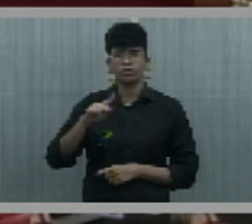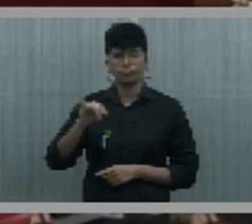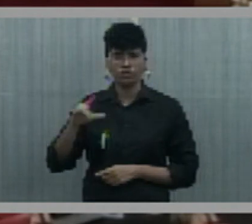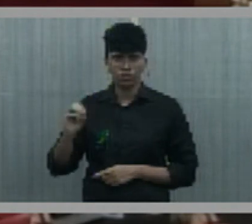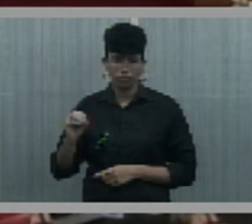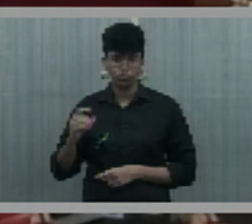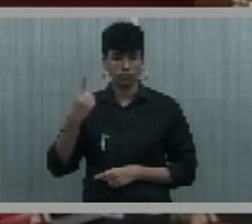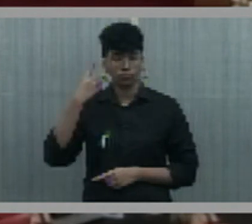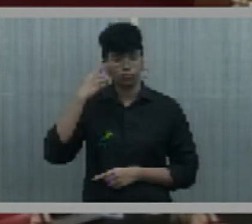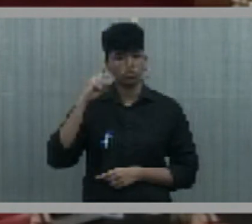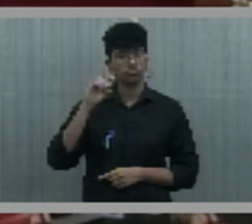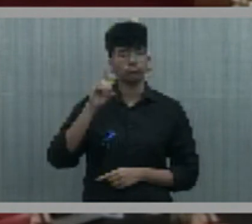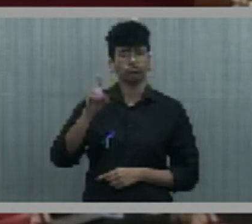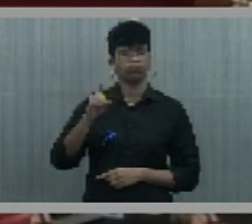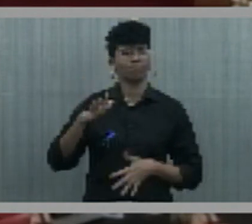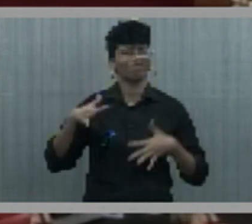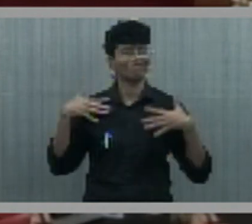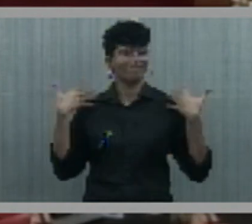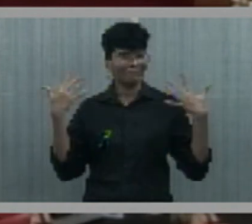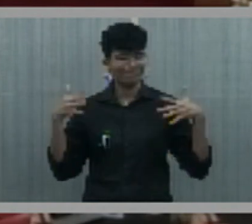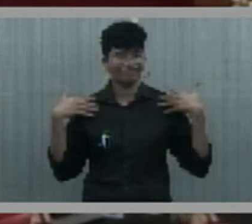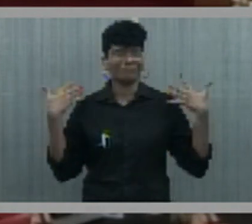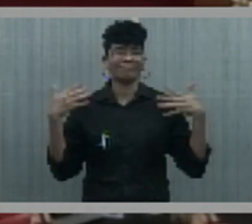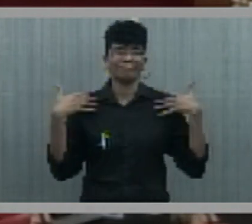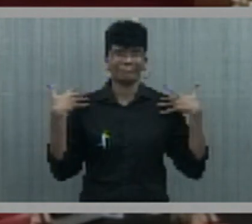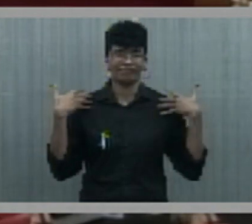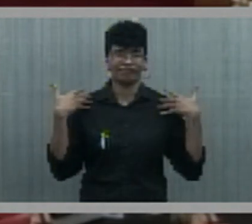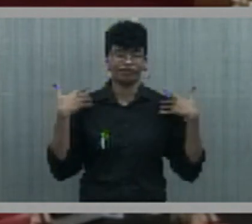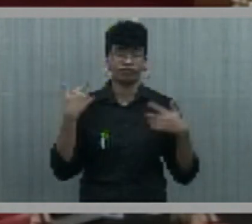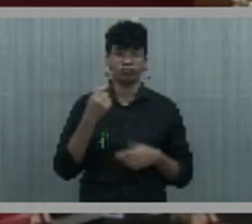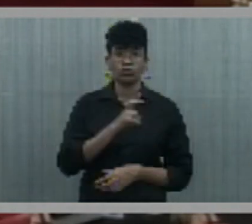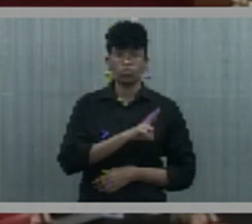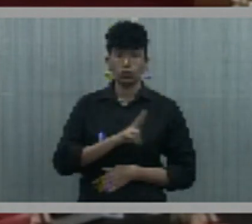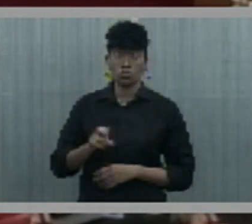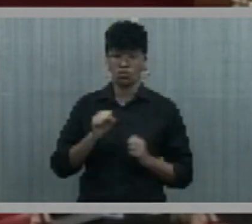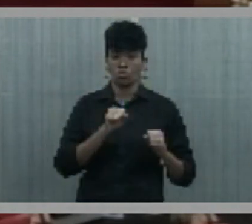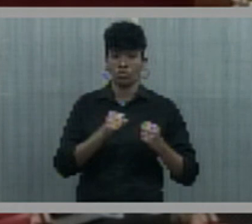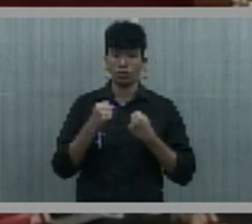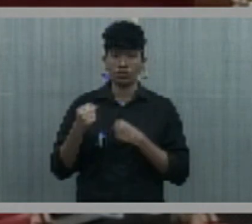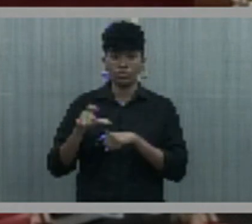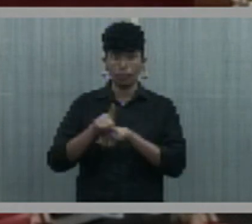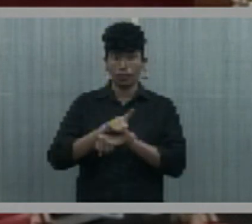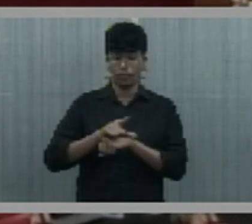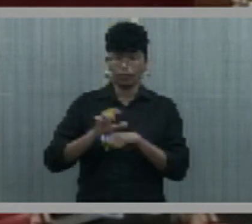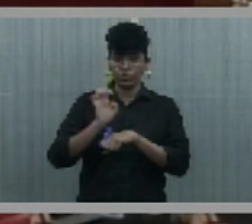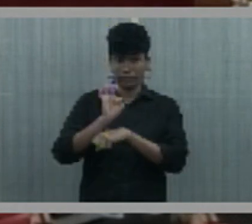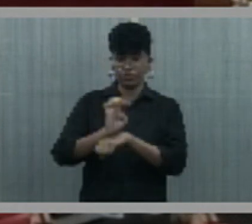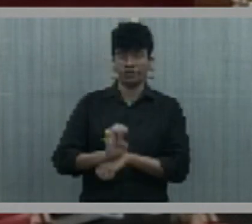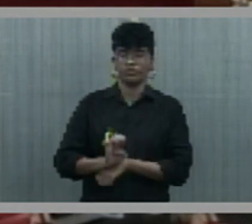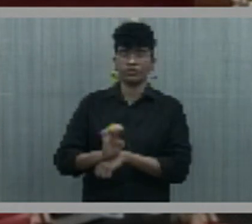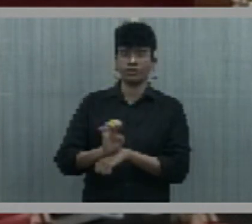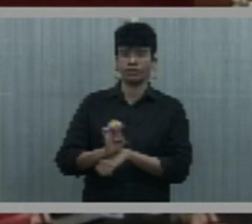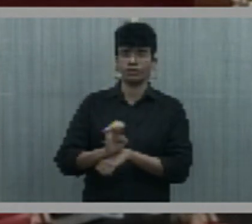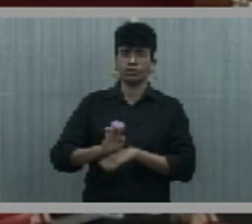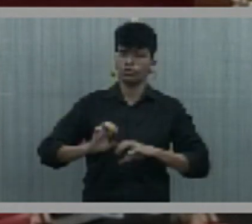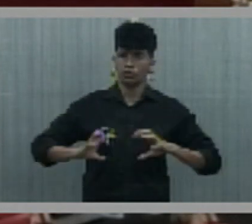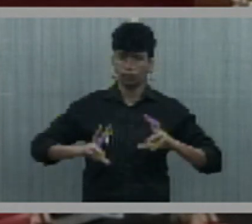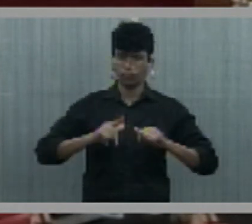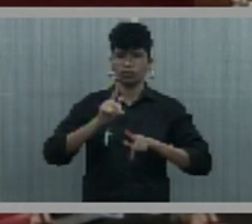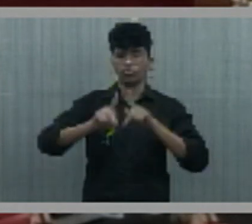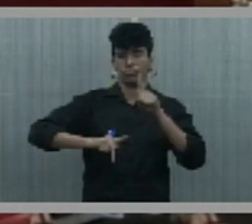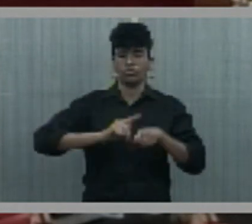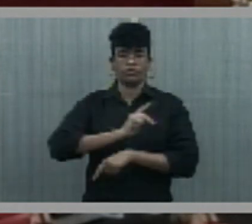neste dia de imensurável alegria, em nome do Poder Legislativo Estadual e de toda a